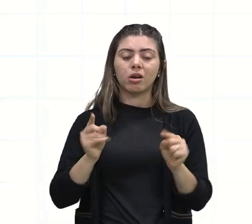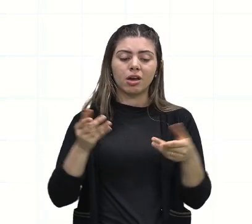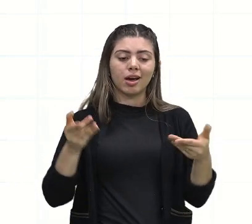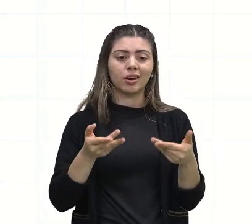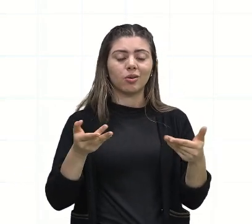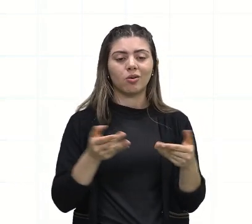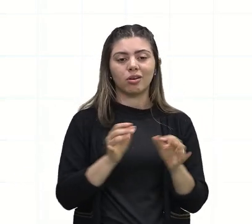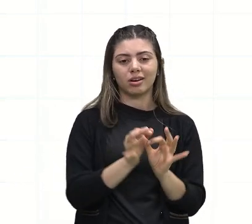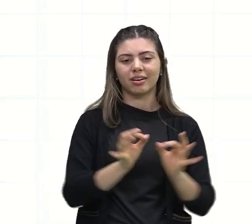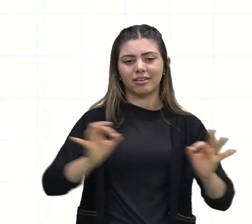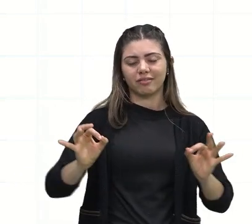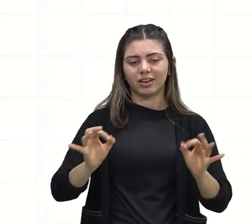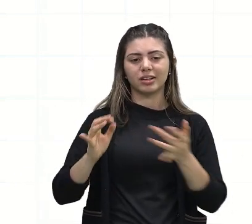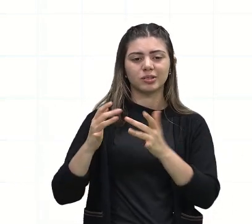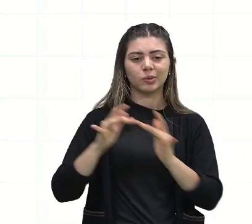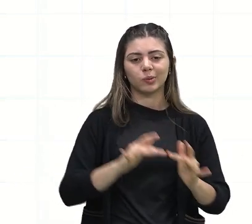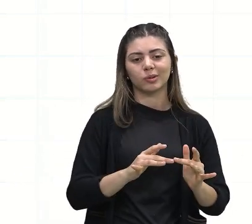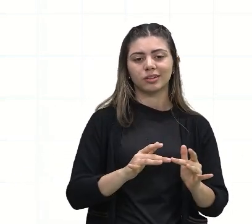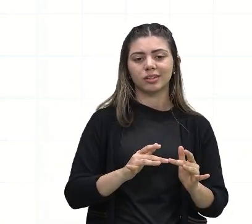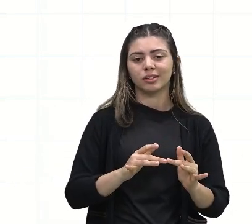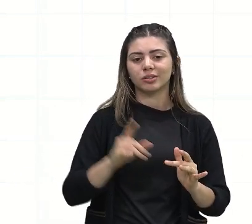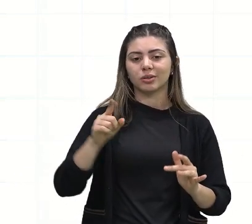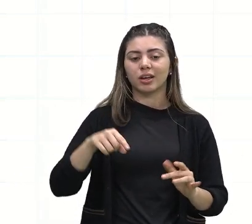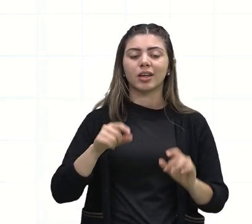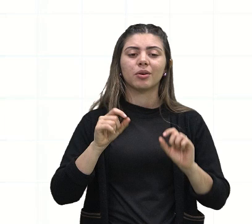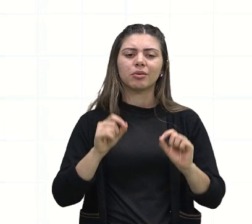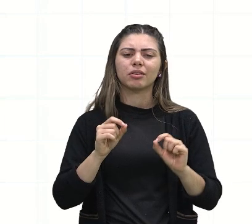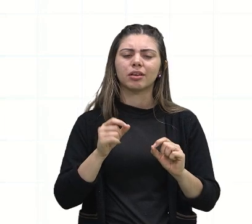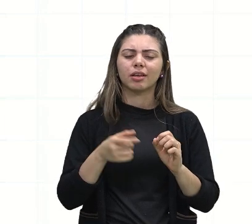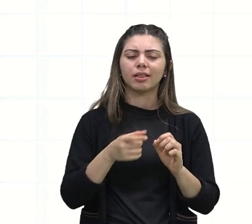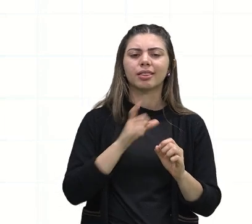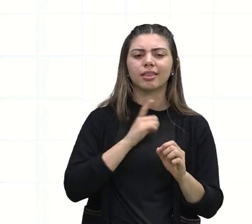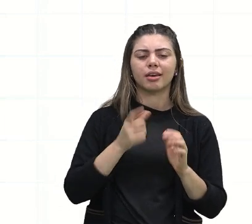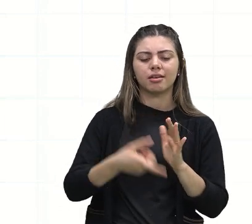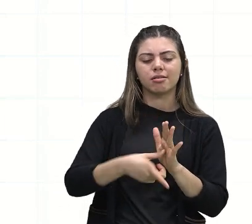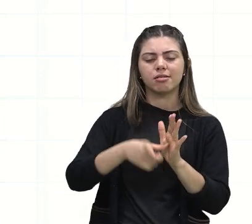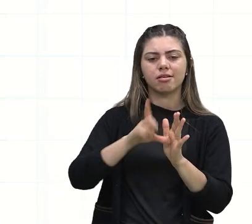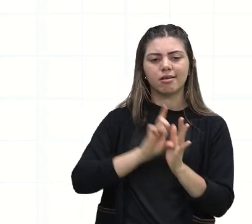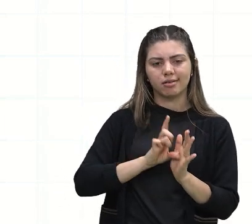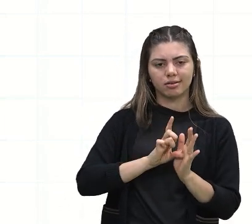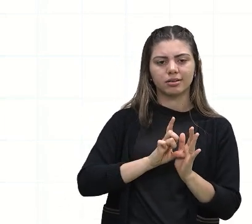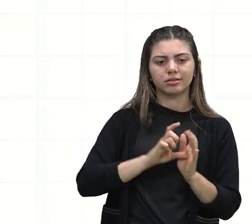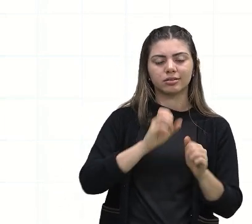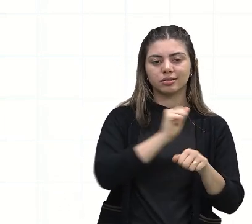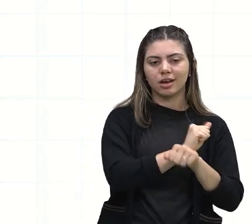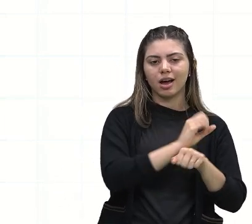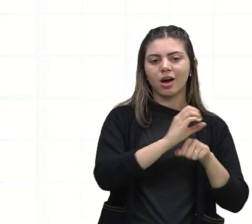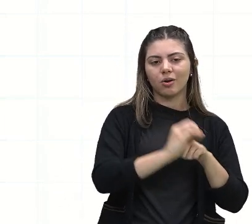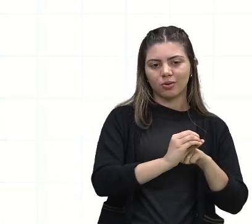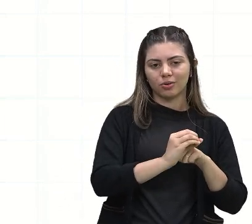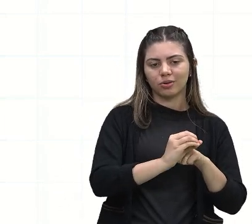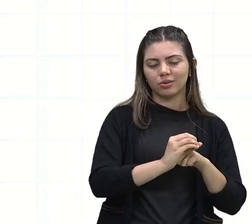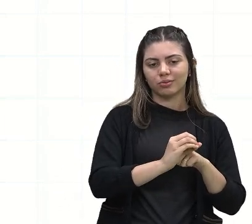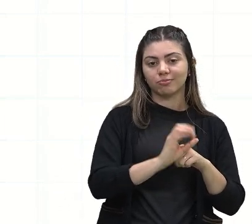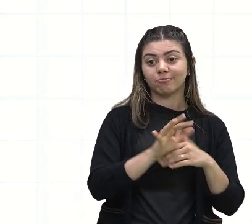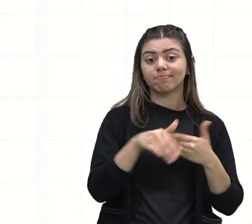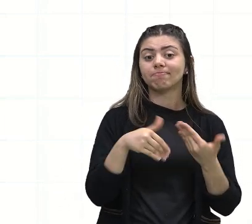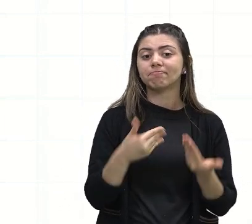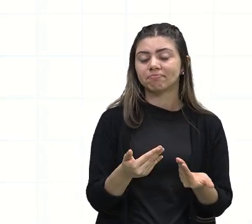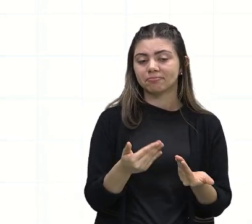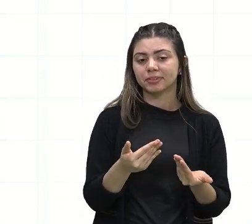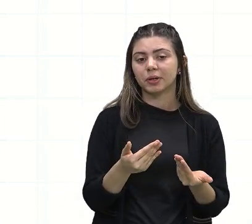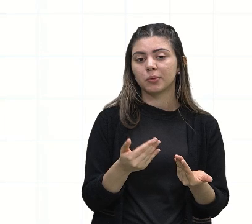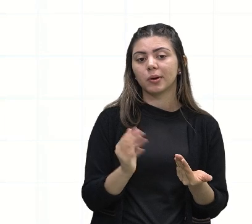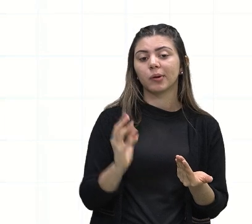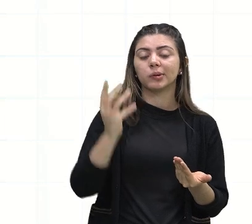eu estou vendo aqui? Que o artigo está antecedendo esse verbo. E o que